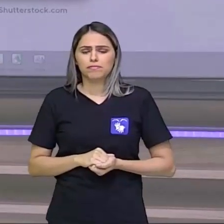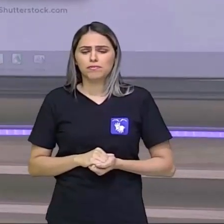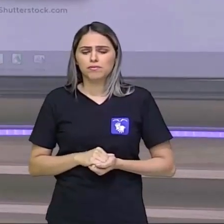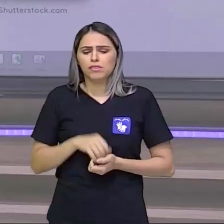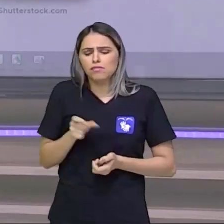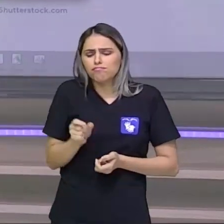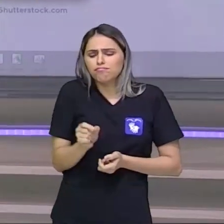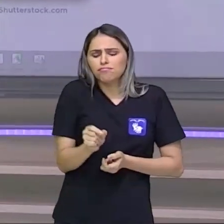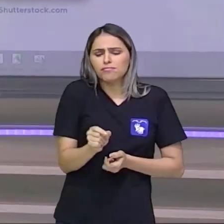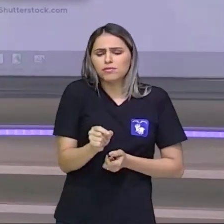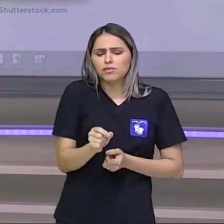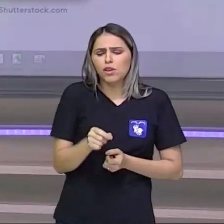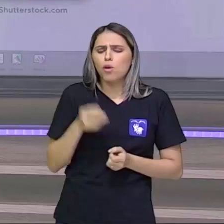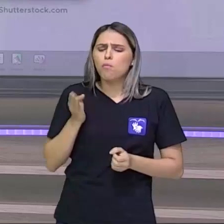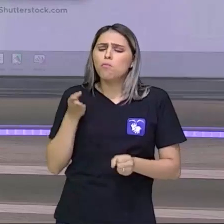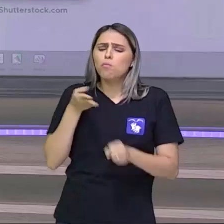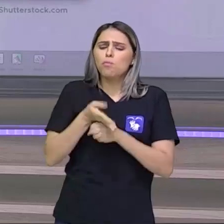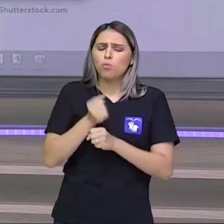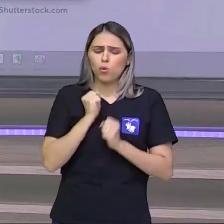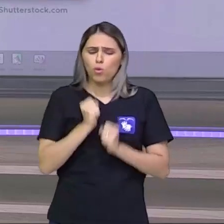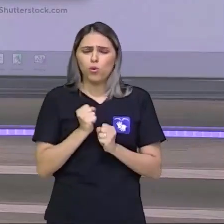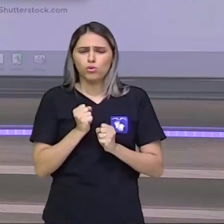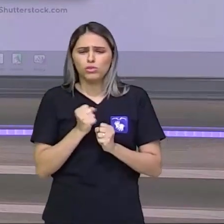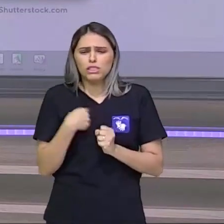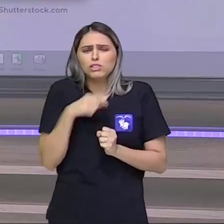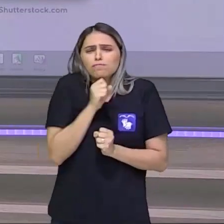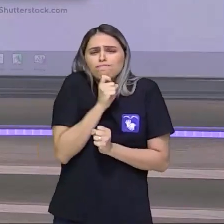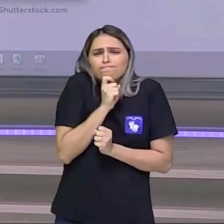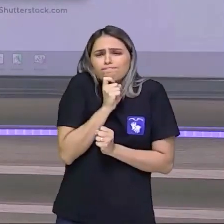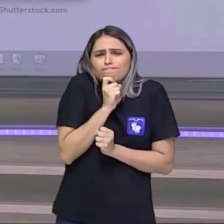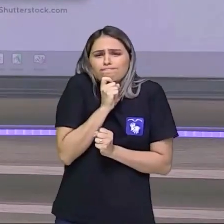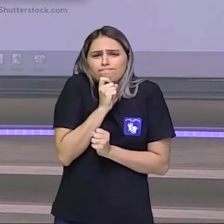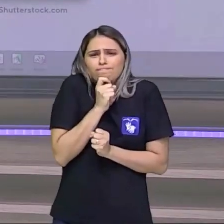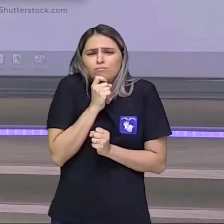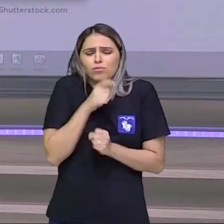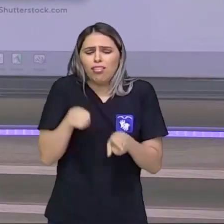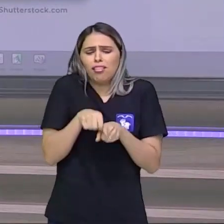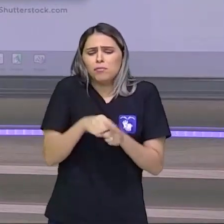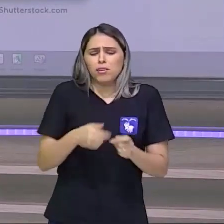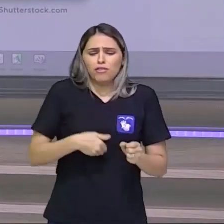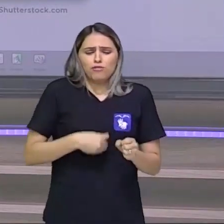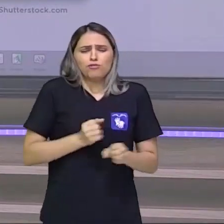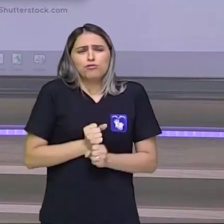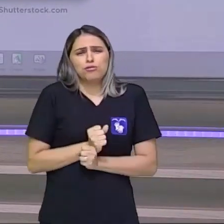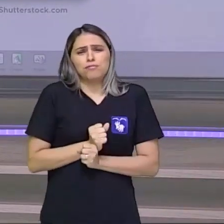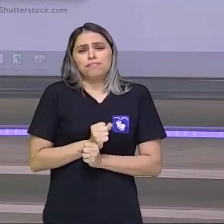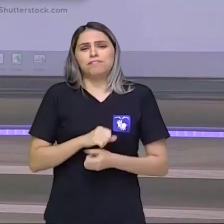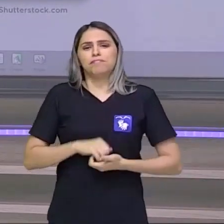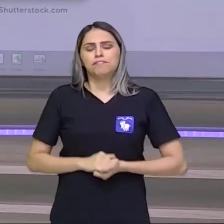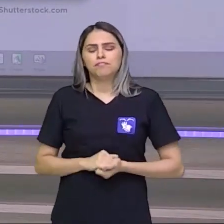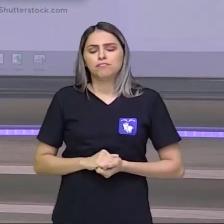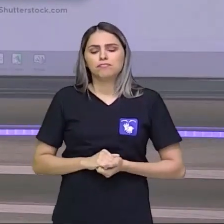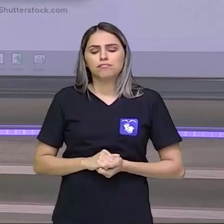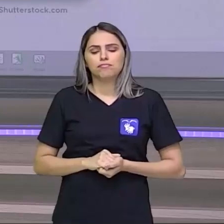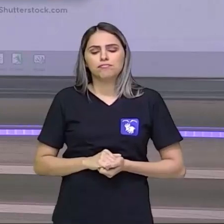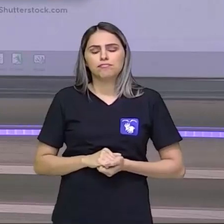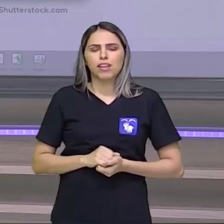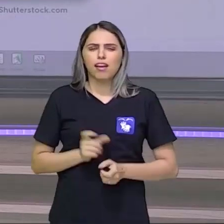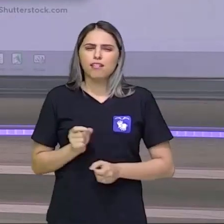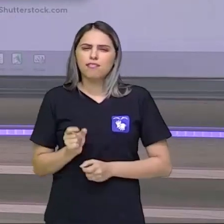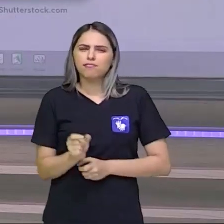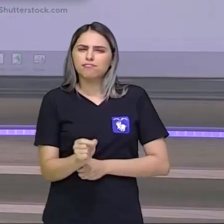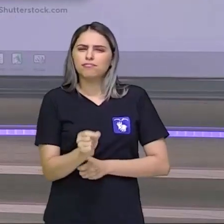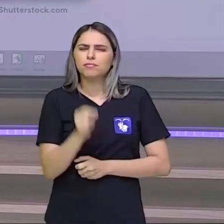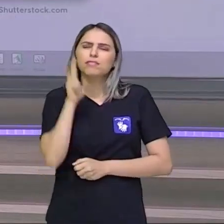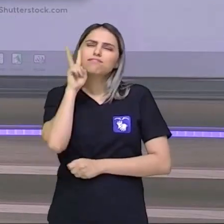dona formiga, eu posso entrar? Eu estou com muito frio e muita fome. Mas só que aí a dona formiga,